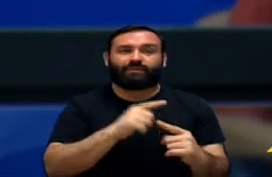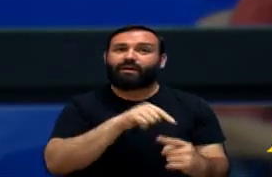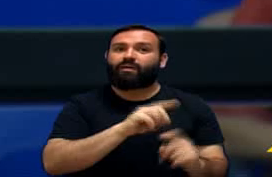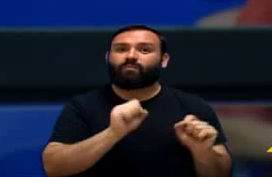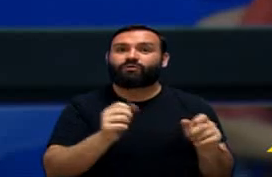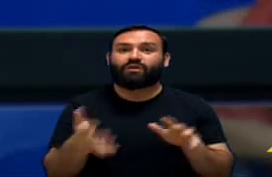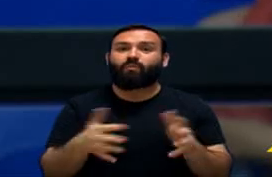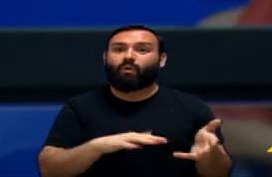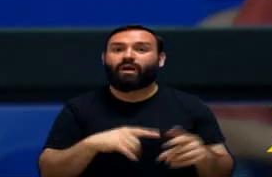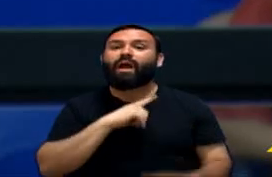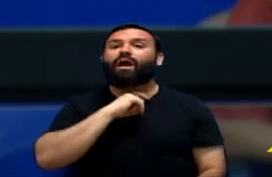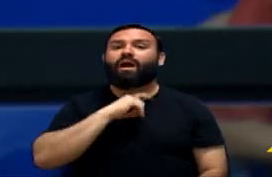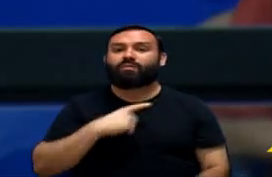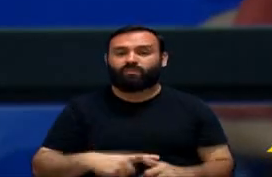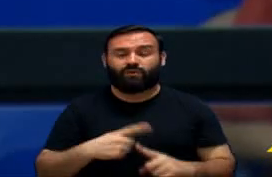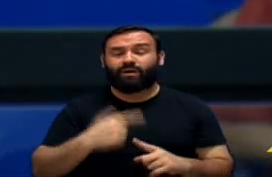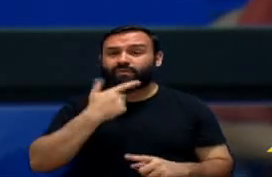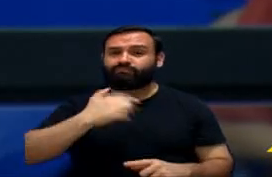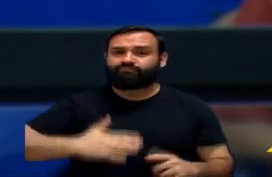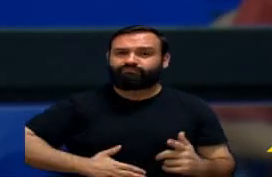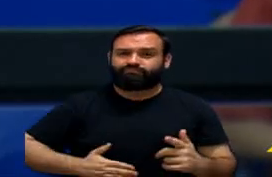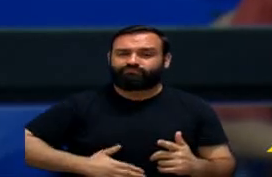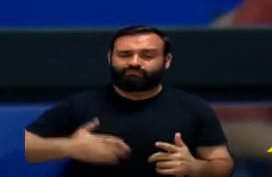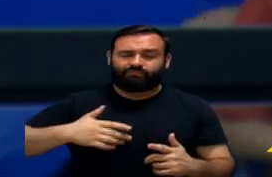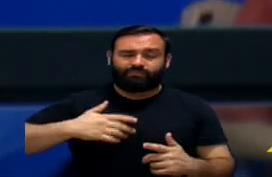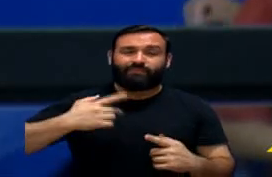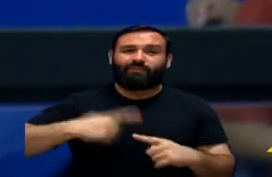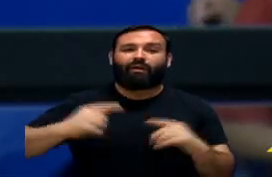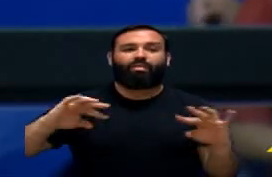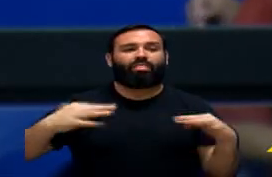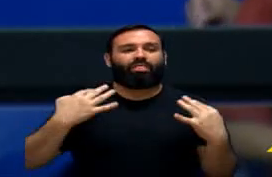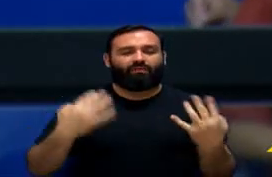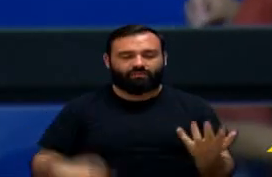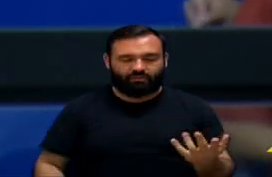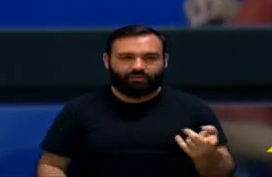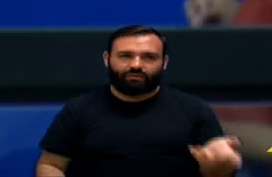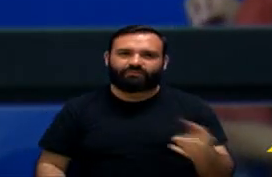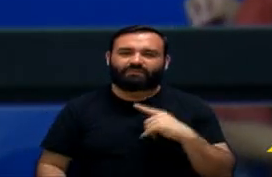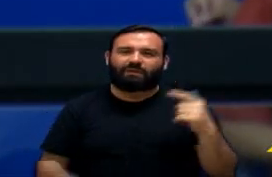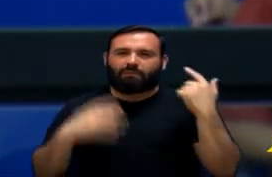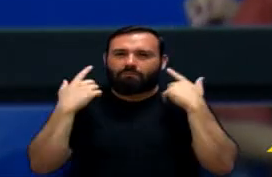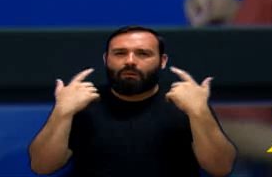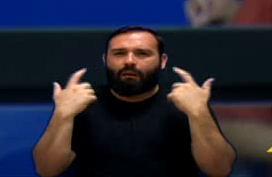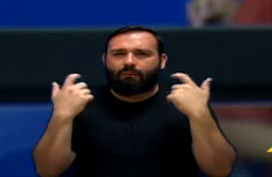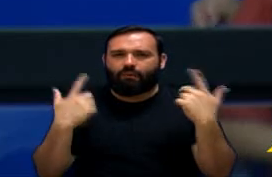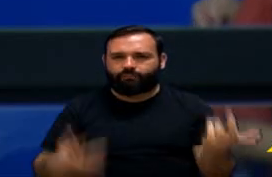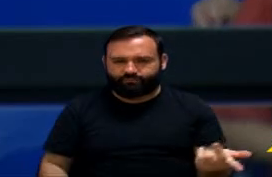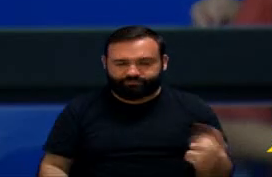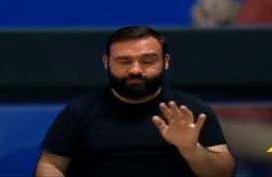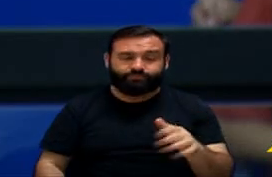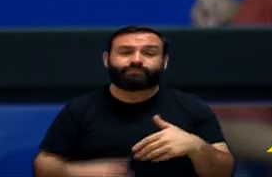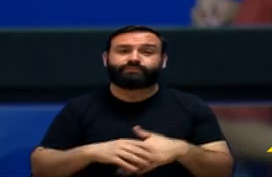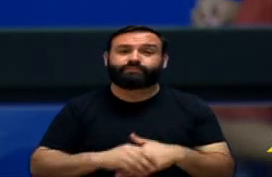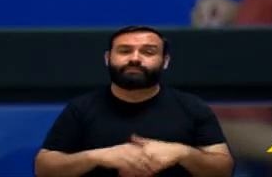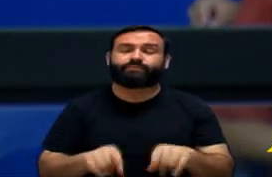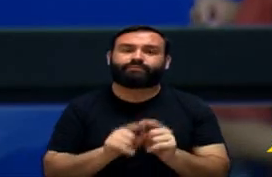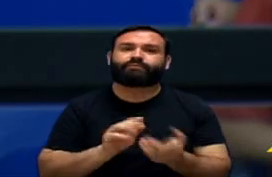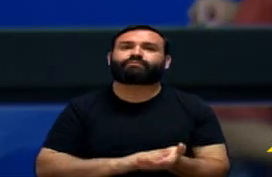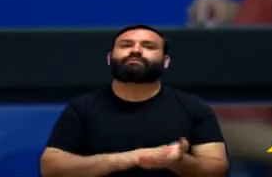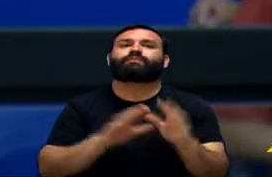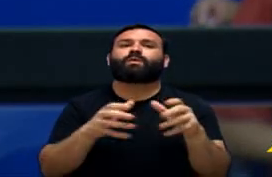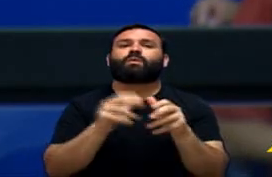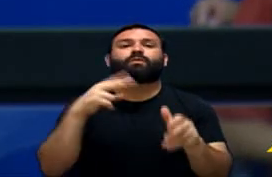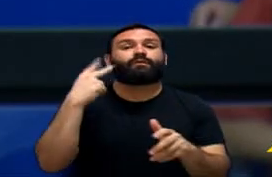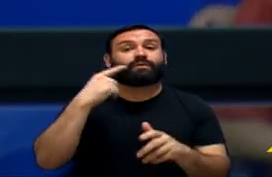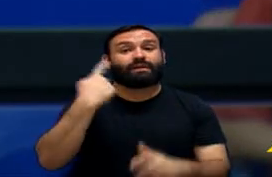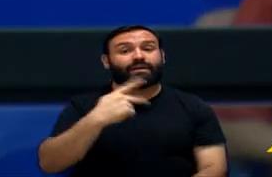criança poderia ter morrido engasgado porque um vagabundo por vaidade ele fez esse barulho Então queria cumprimentar e parabenizar os vereadores